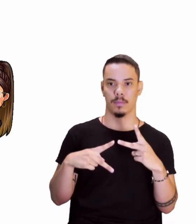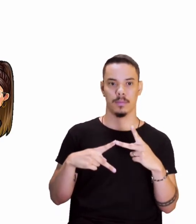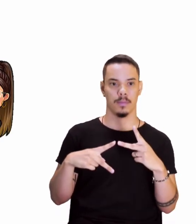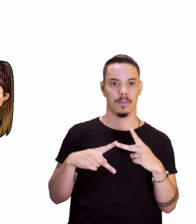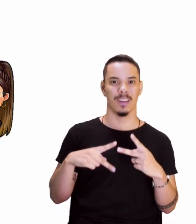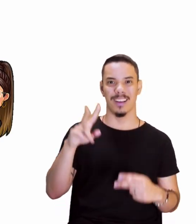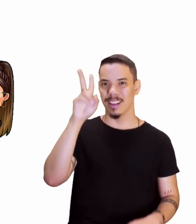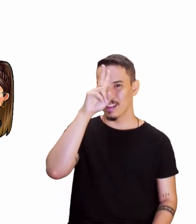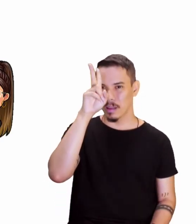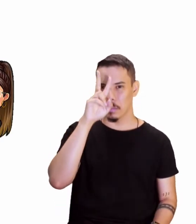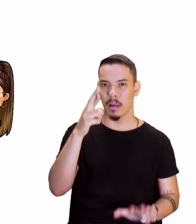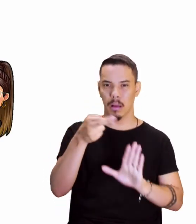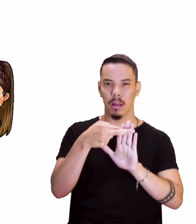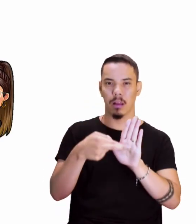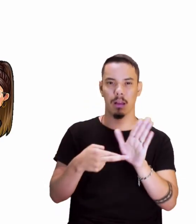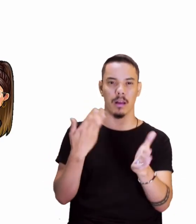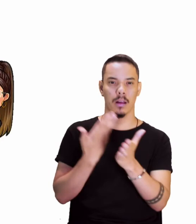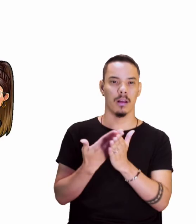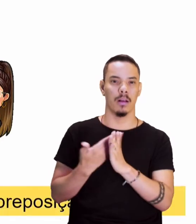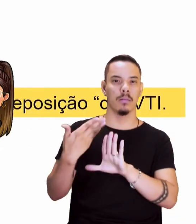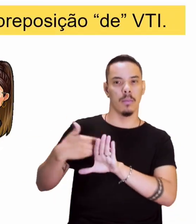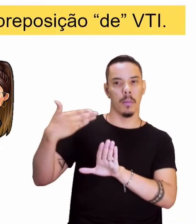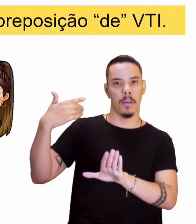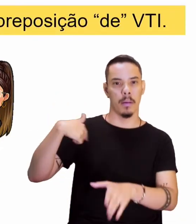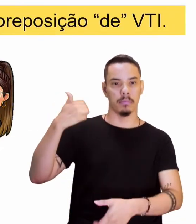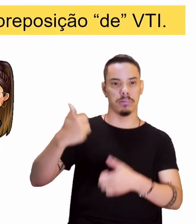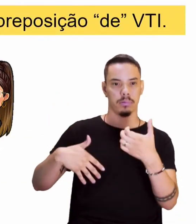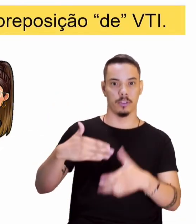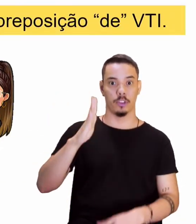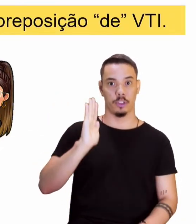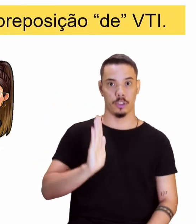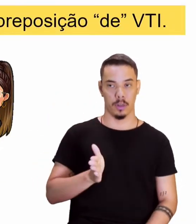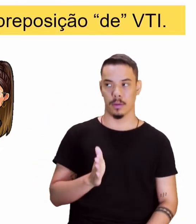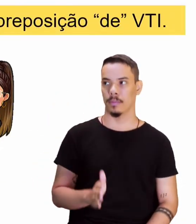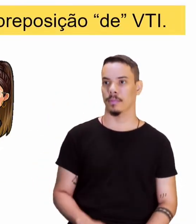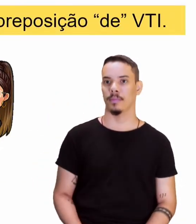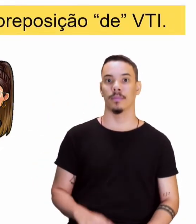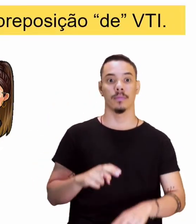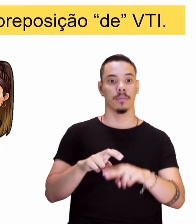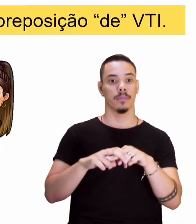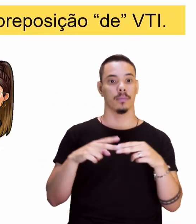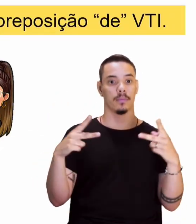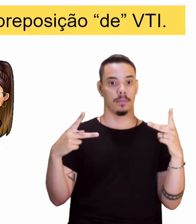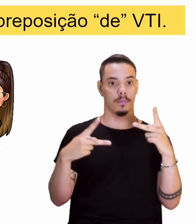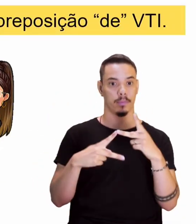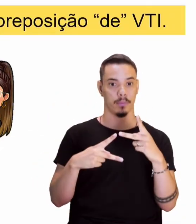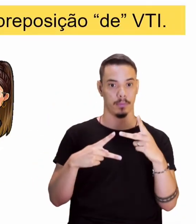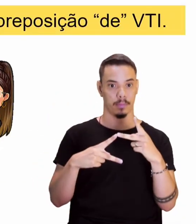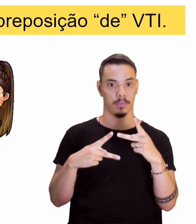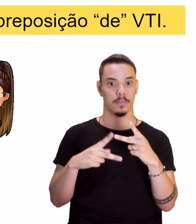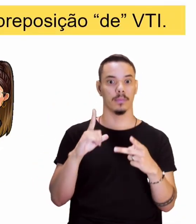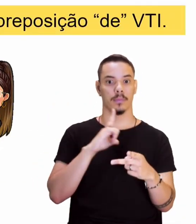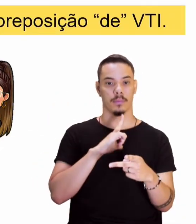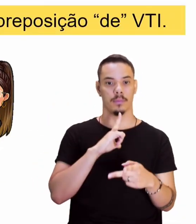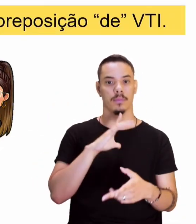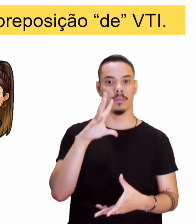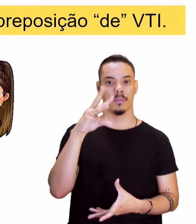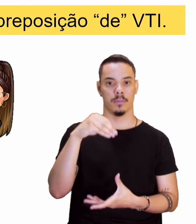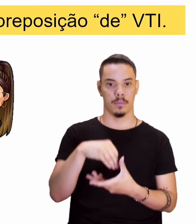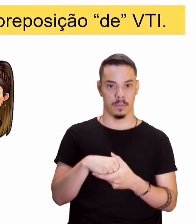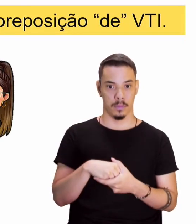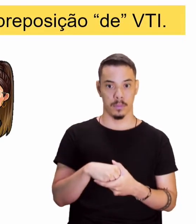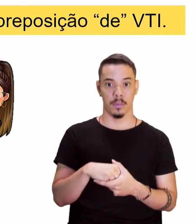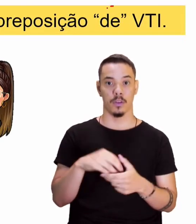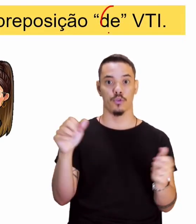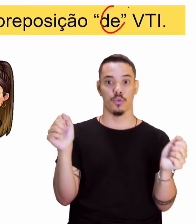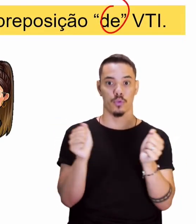voos, lembra lá? Vamos lá. Quando forem pronominais, ó, emprega-se com